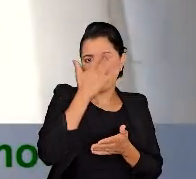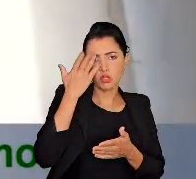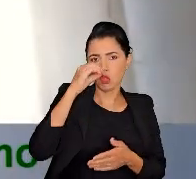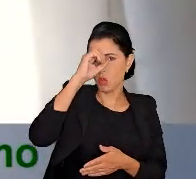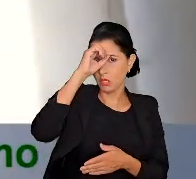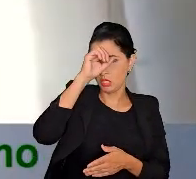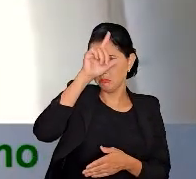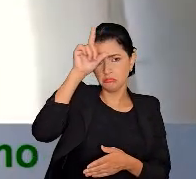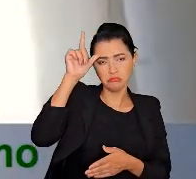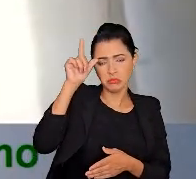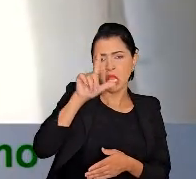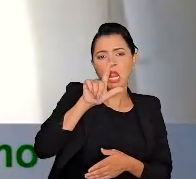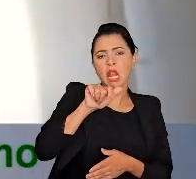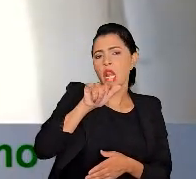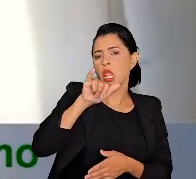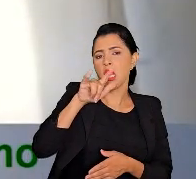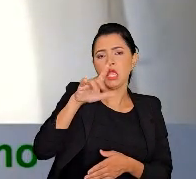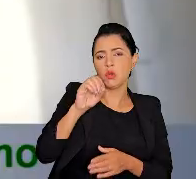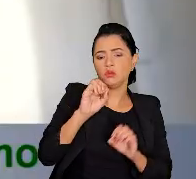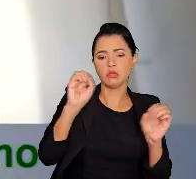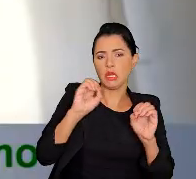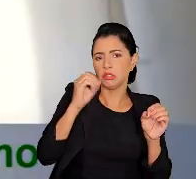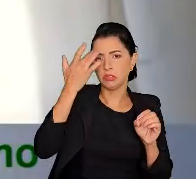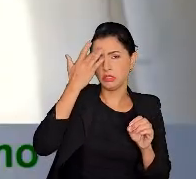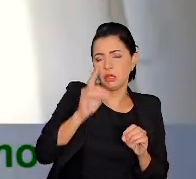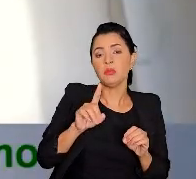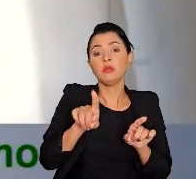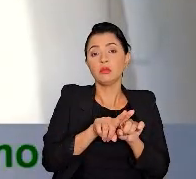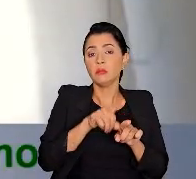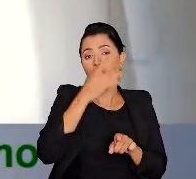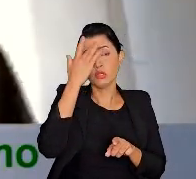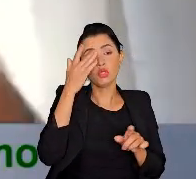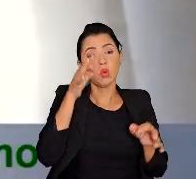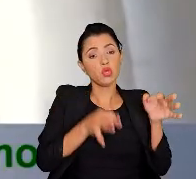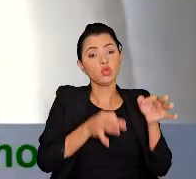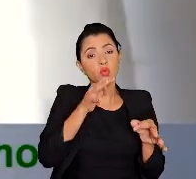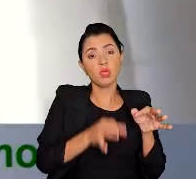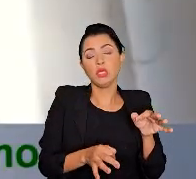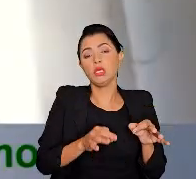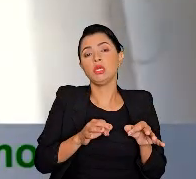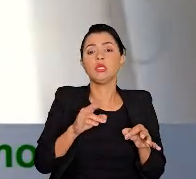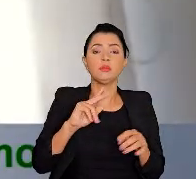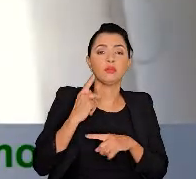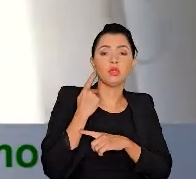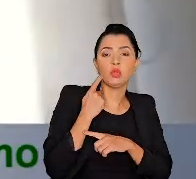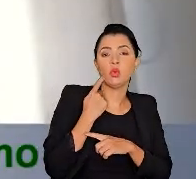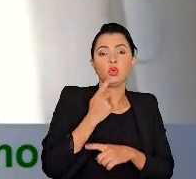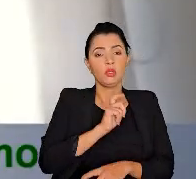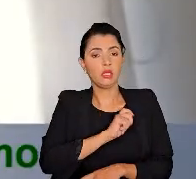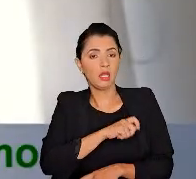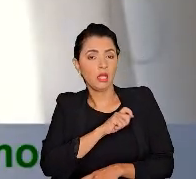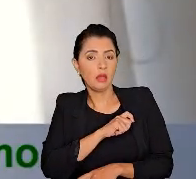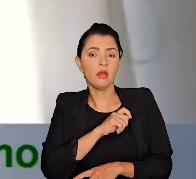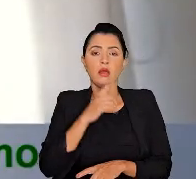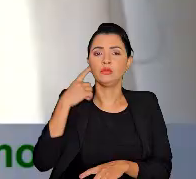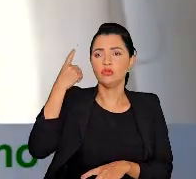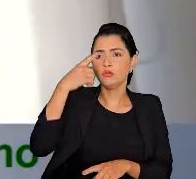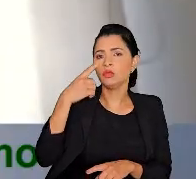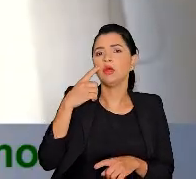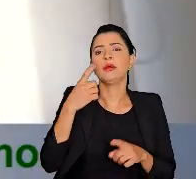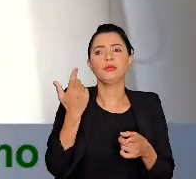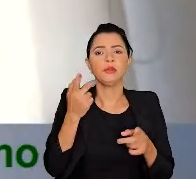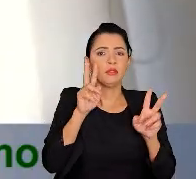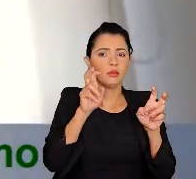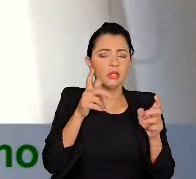leigos em direito, como para juízes, promotores, delegados, procuradores e advogados que lidam com o tema. E